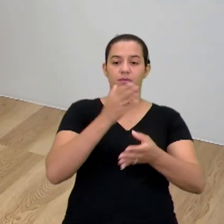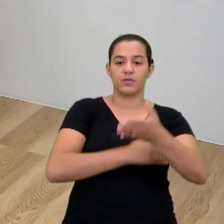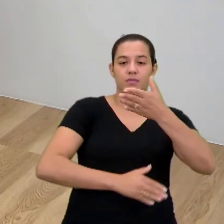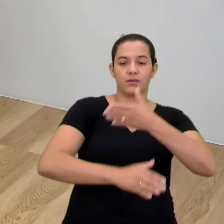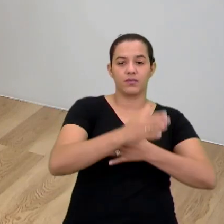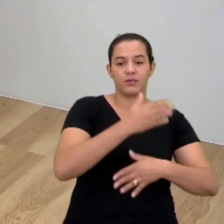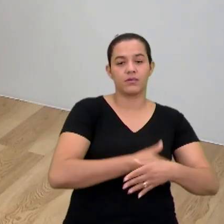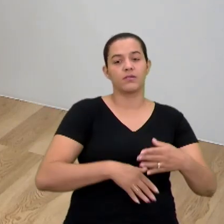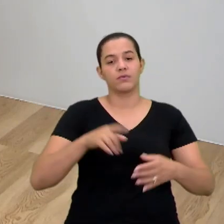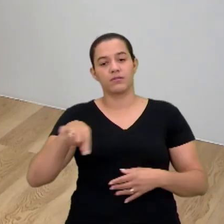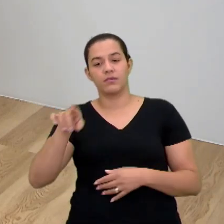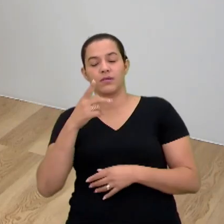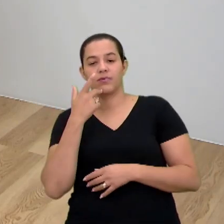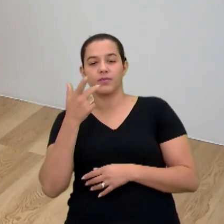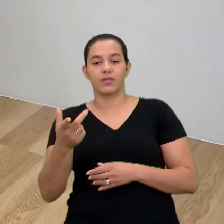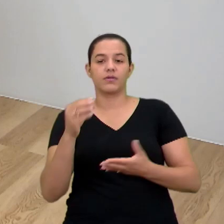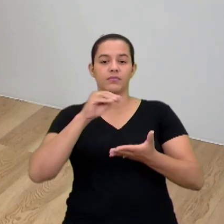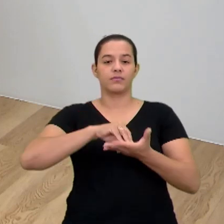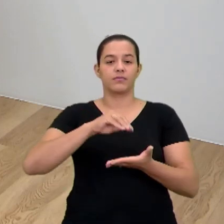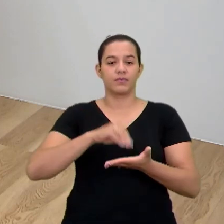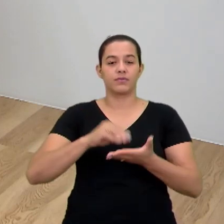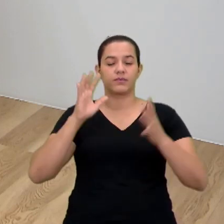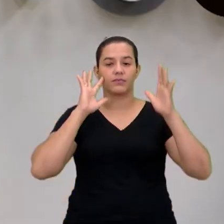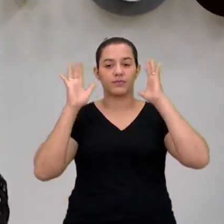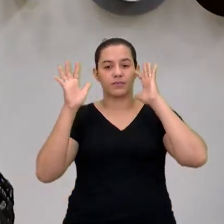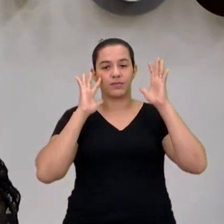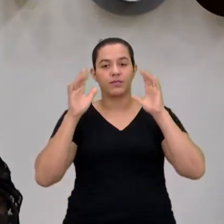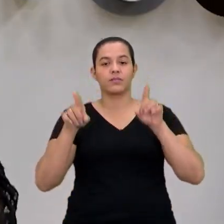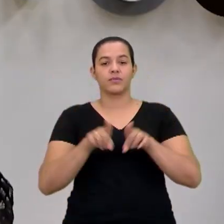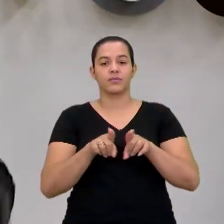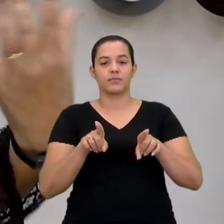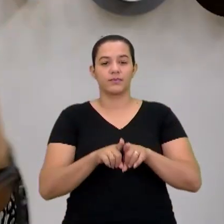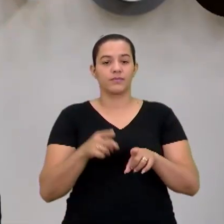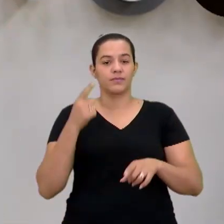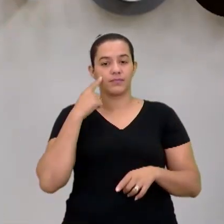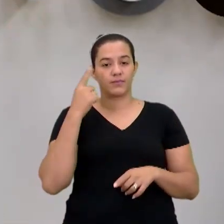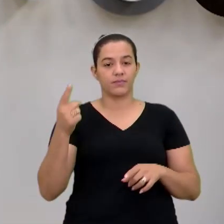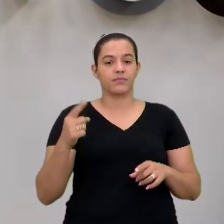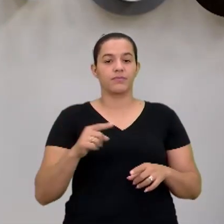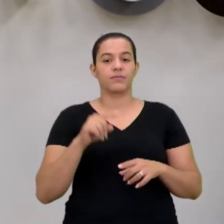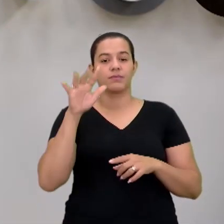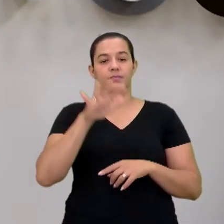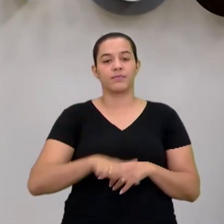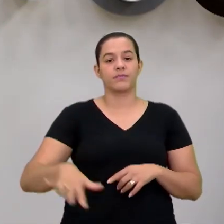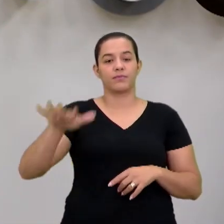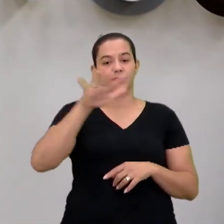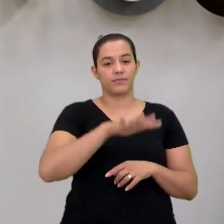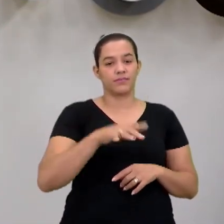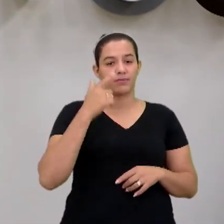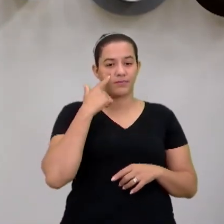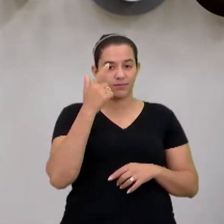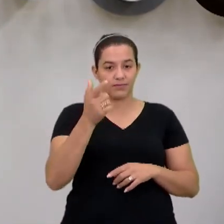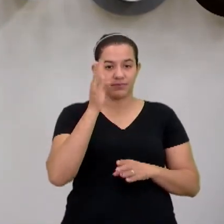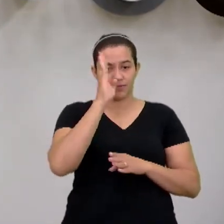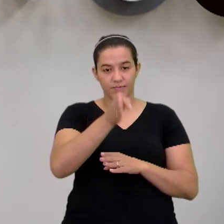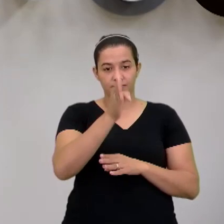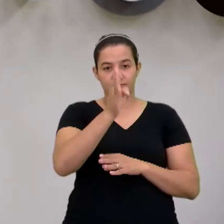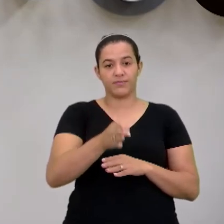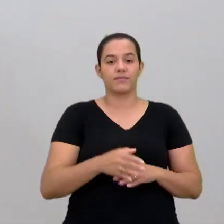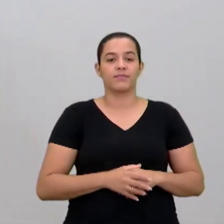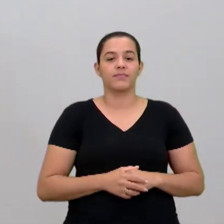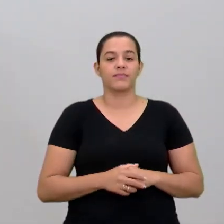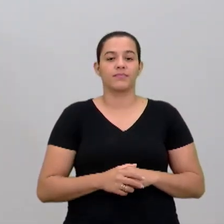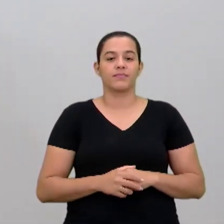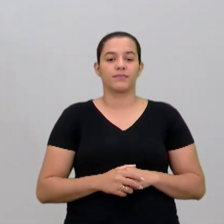naquela reportagem. Pois é. Também, então a gente precisa pensar nessas questões. Eu olho para a câmera geral. Aqui não. Vou ficar assim agora. Muito